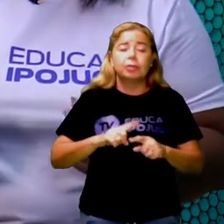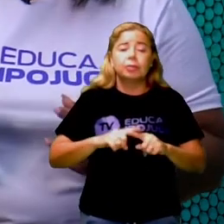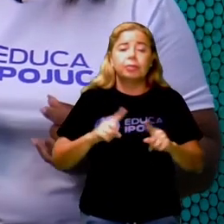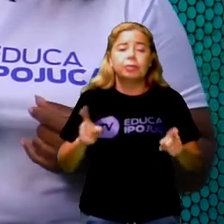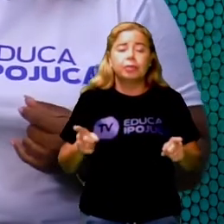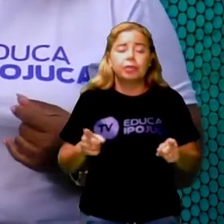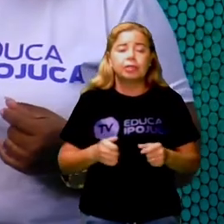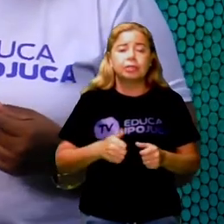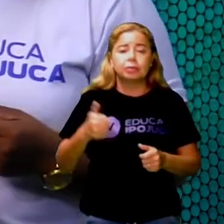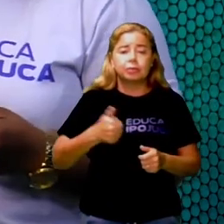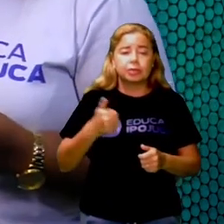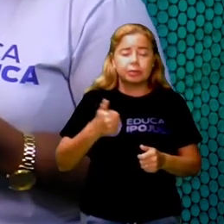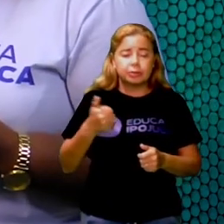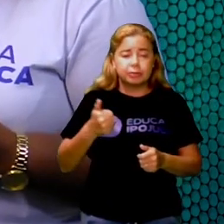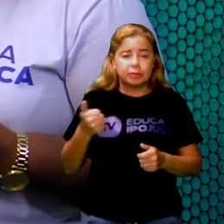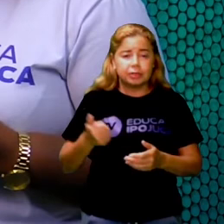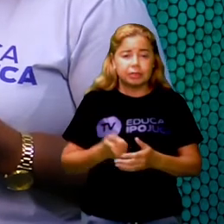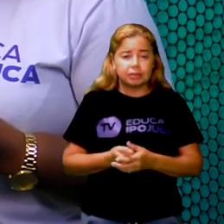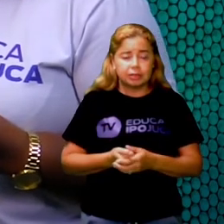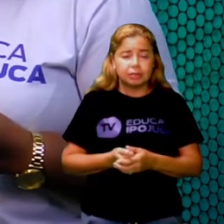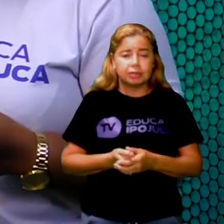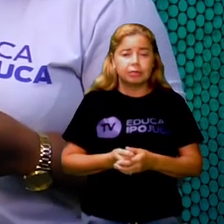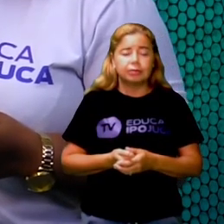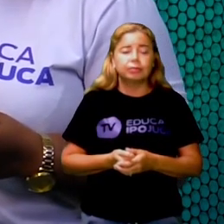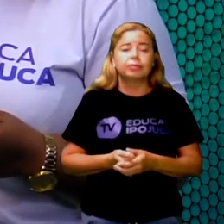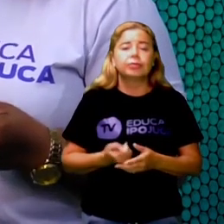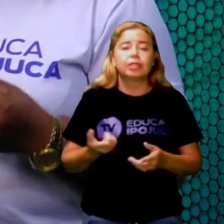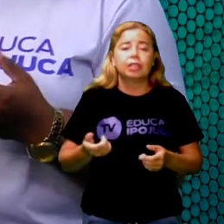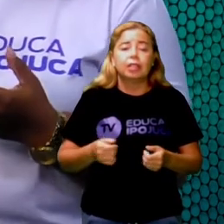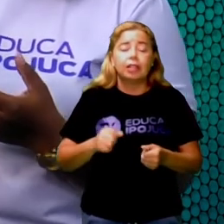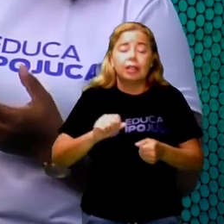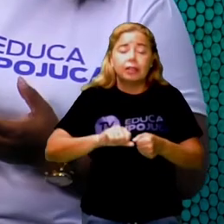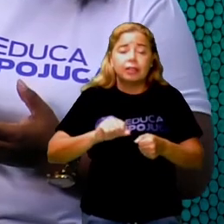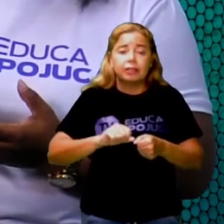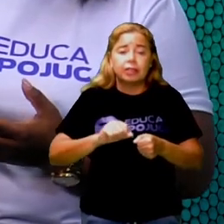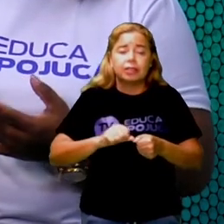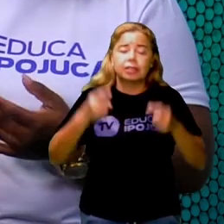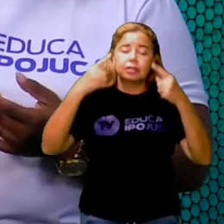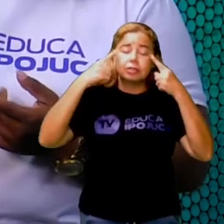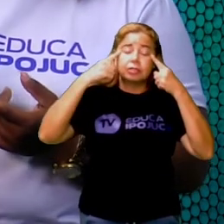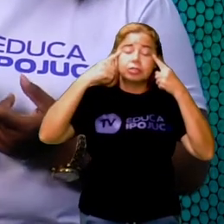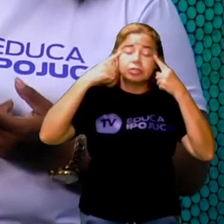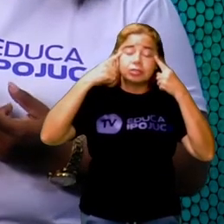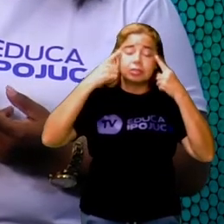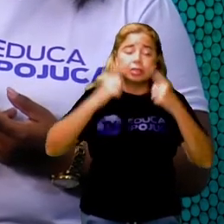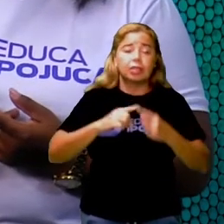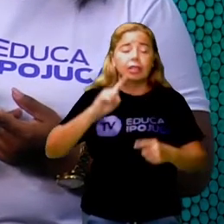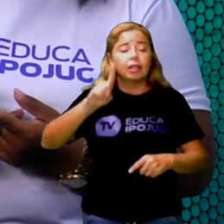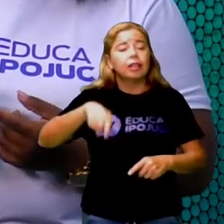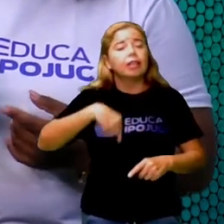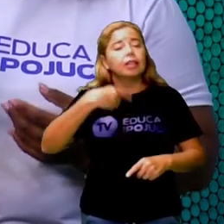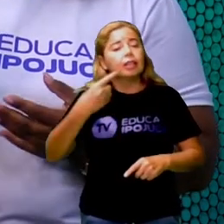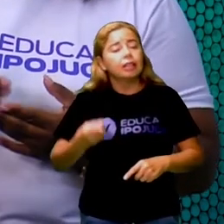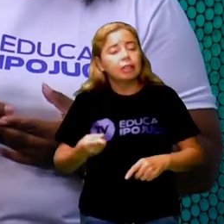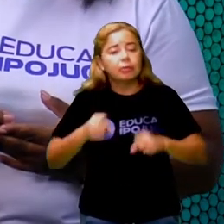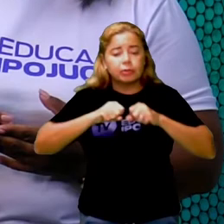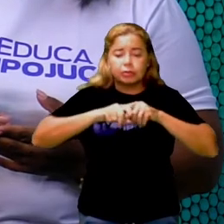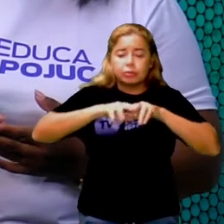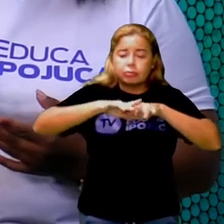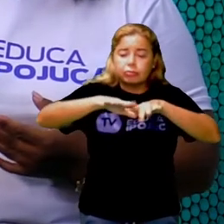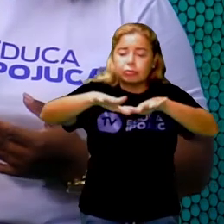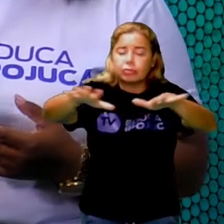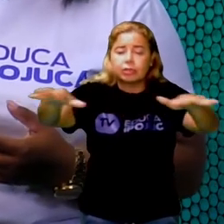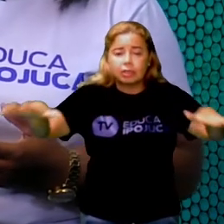a moeda, foram os chineses. Logo após, os Estados Unidos e,